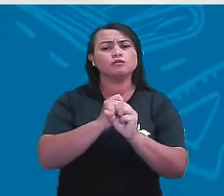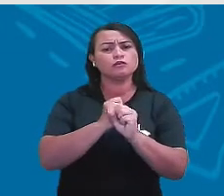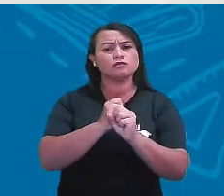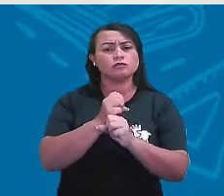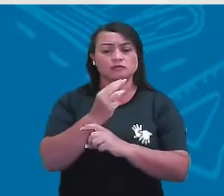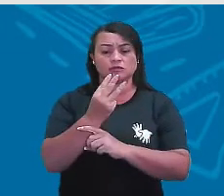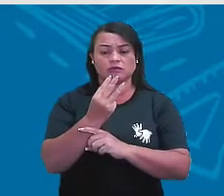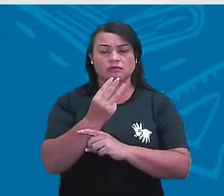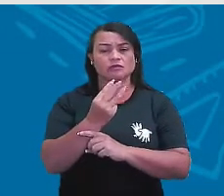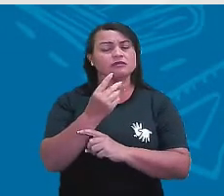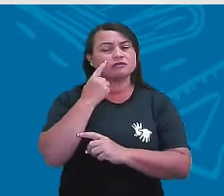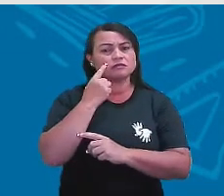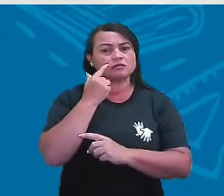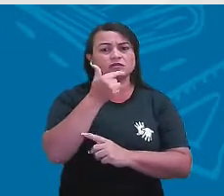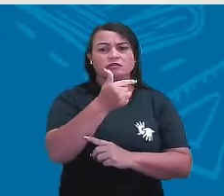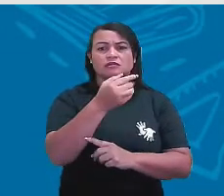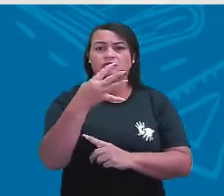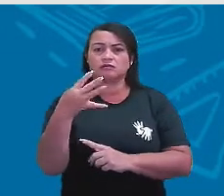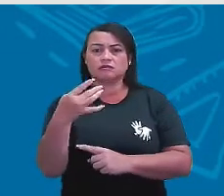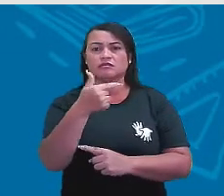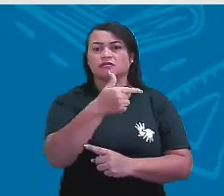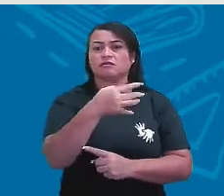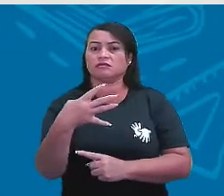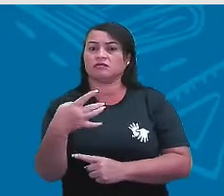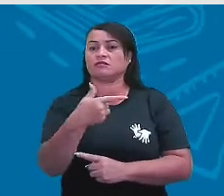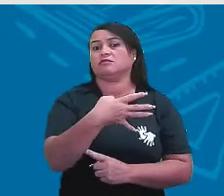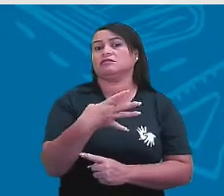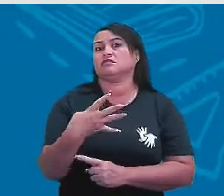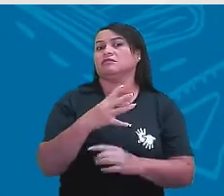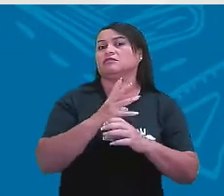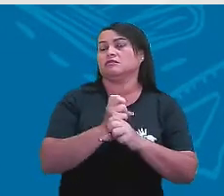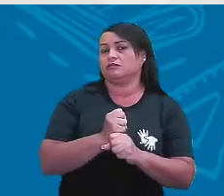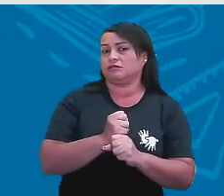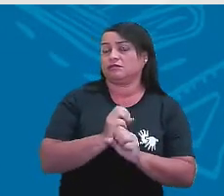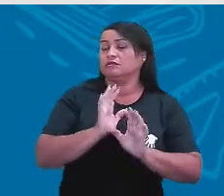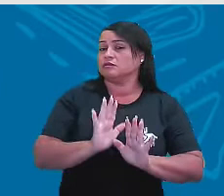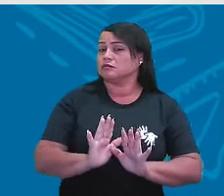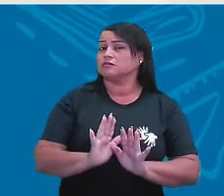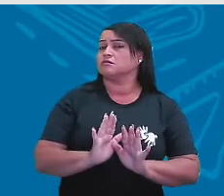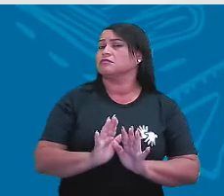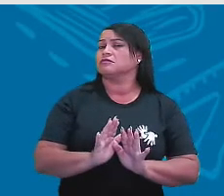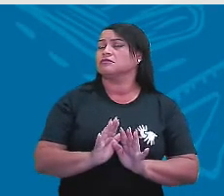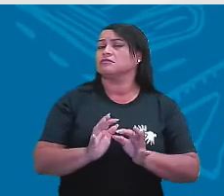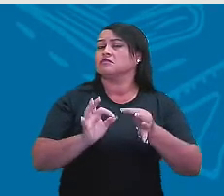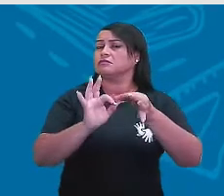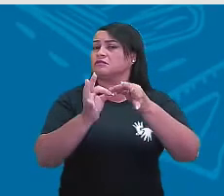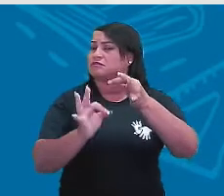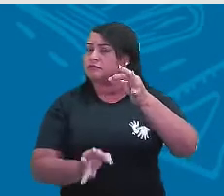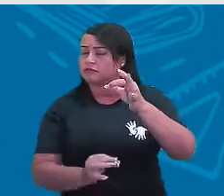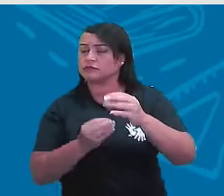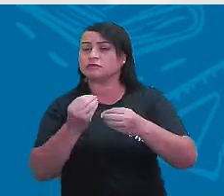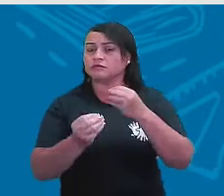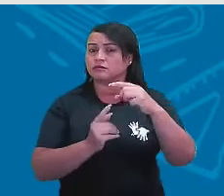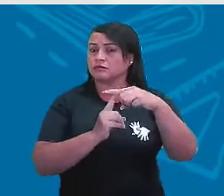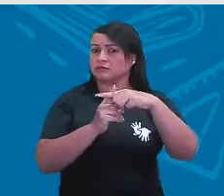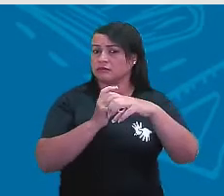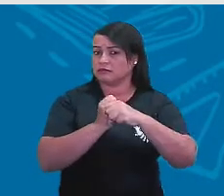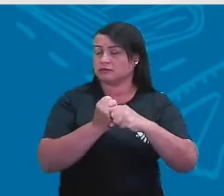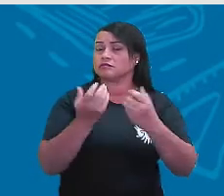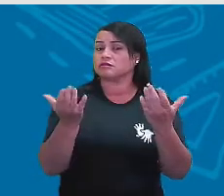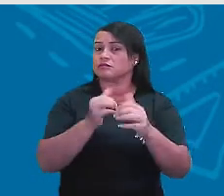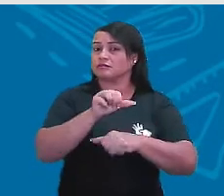vezes. Ó, 24 mais 24 mais 24. Só que em vez de a gente fazer uma continha de adição, a gente vai fazer